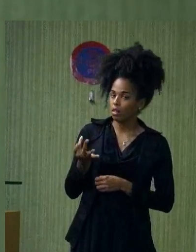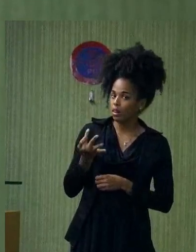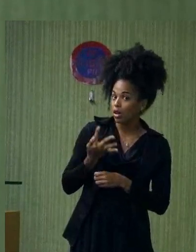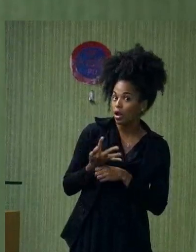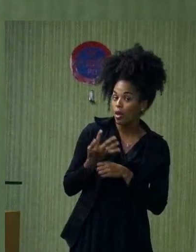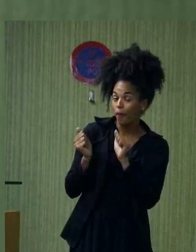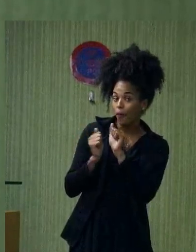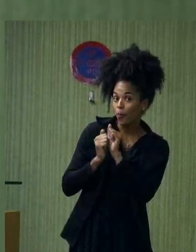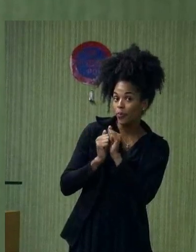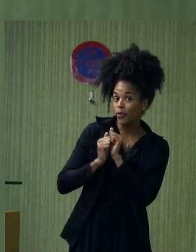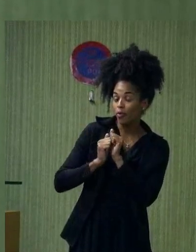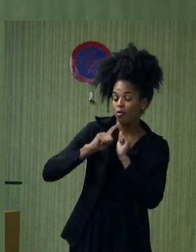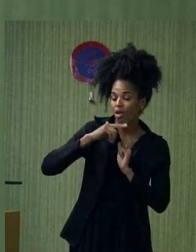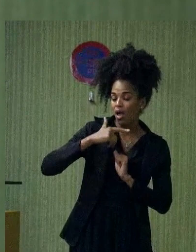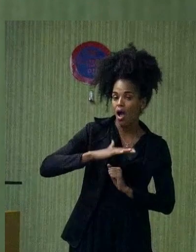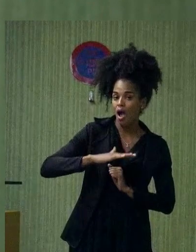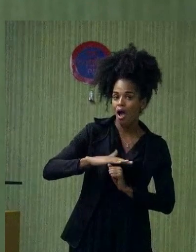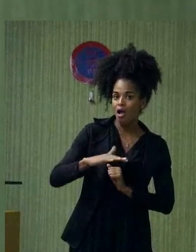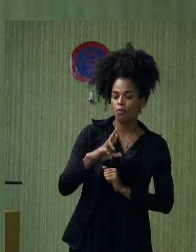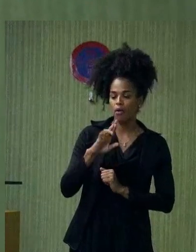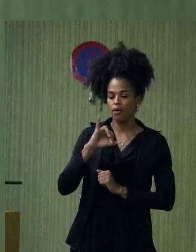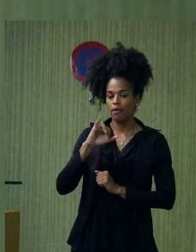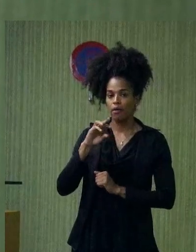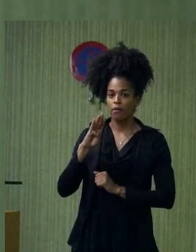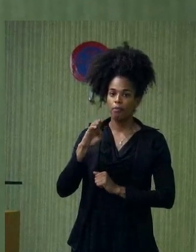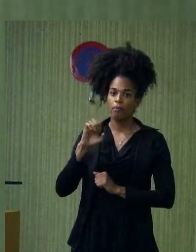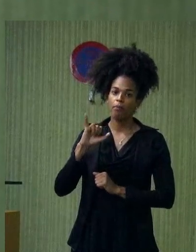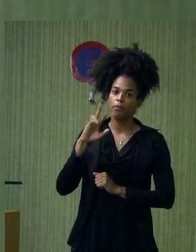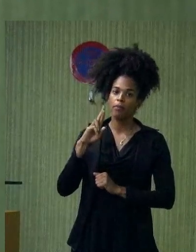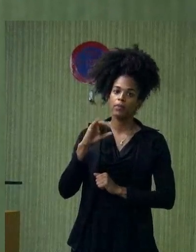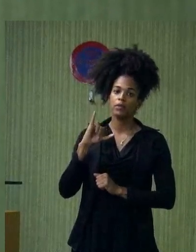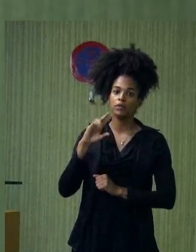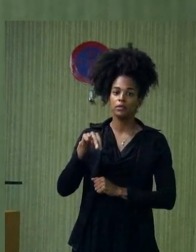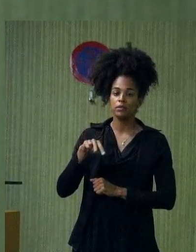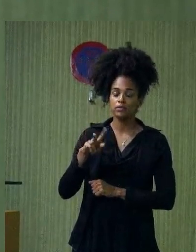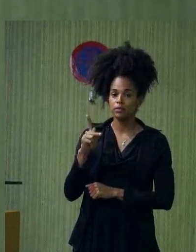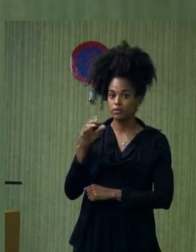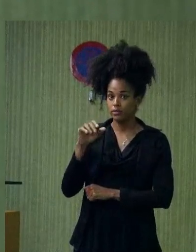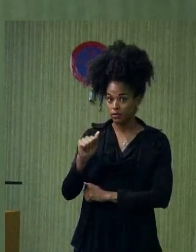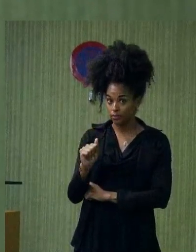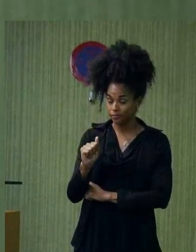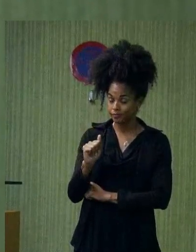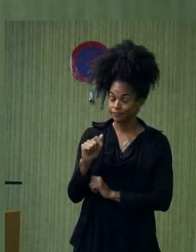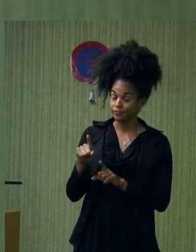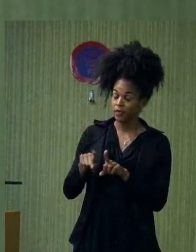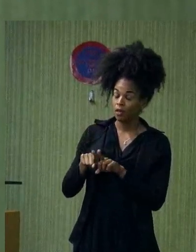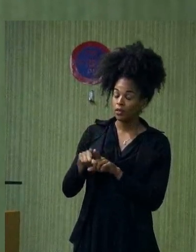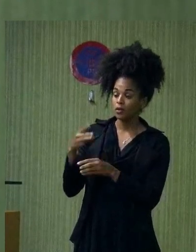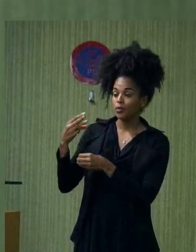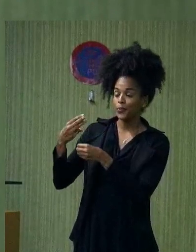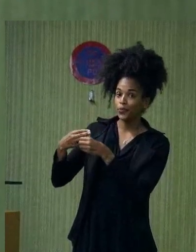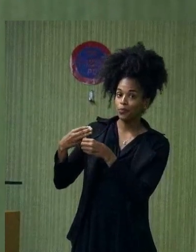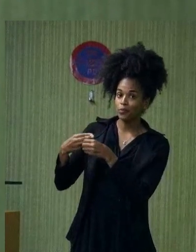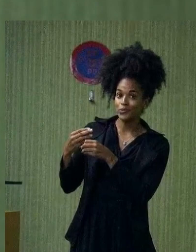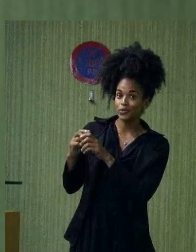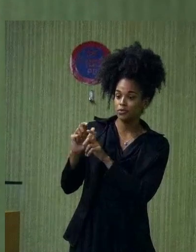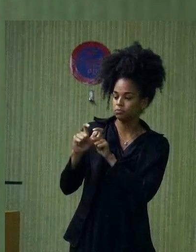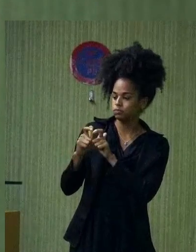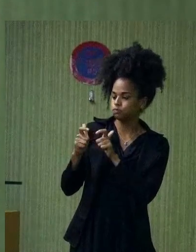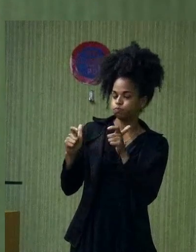então assim é a nossa realidade no nos nossos interiores temos município que é maior do que o Rio de Janeiro né